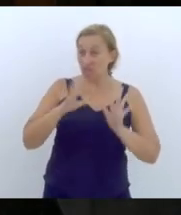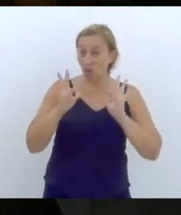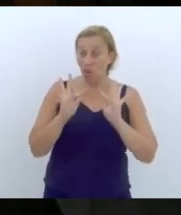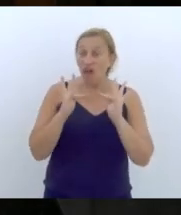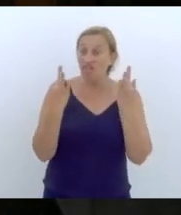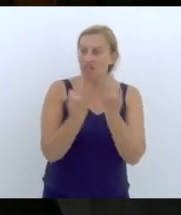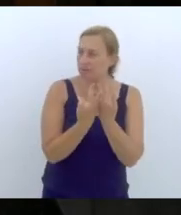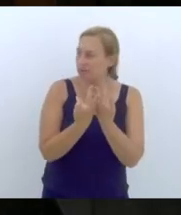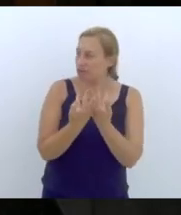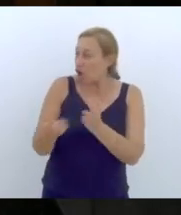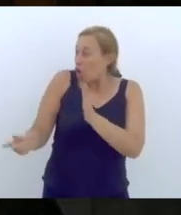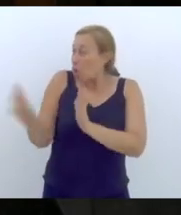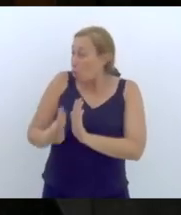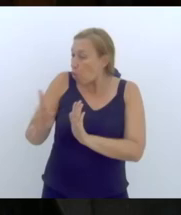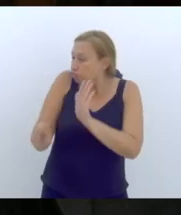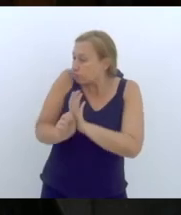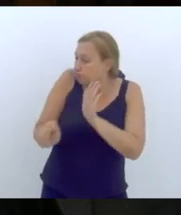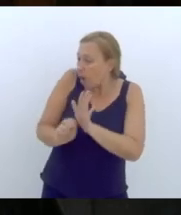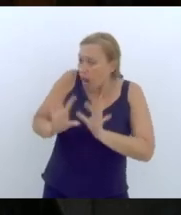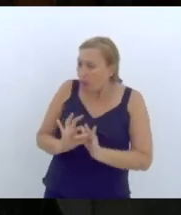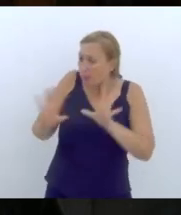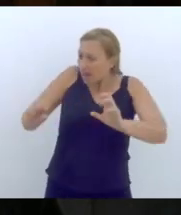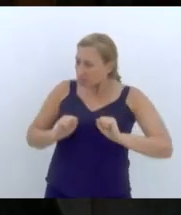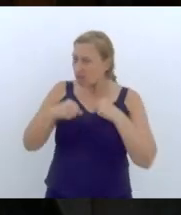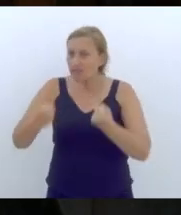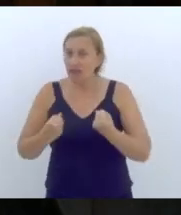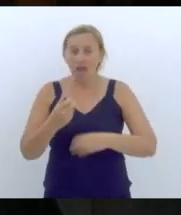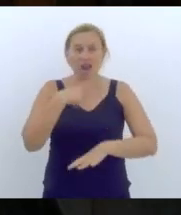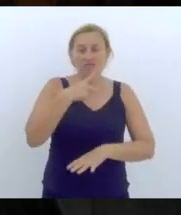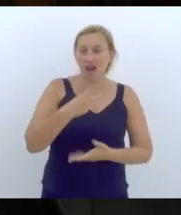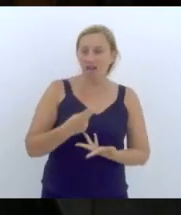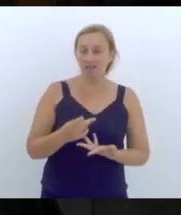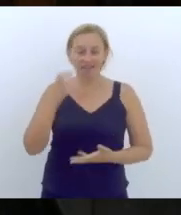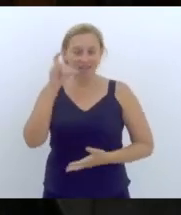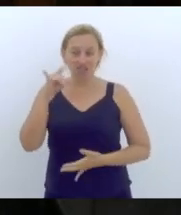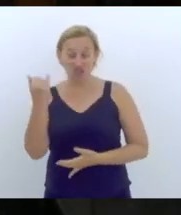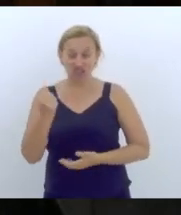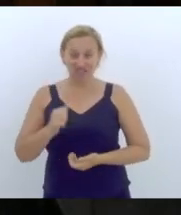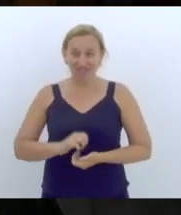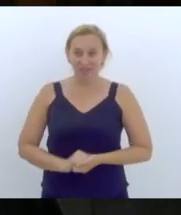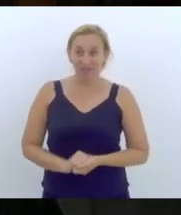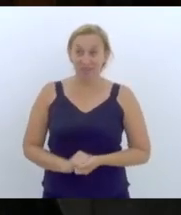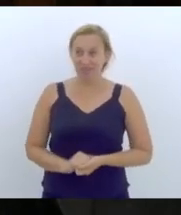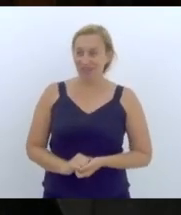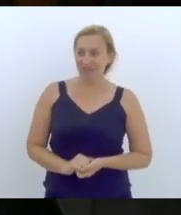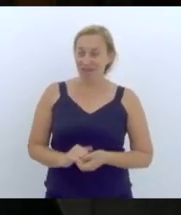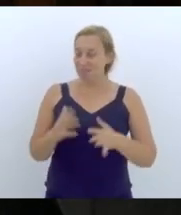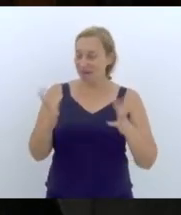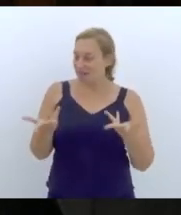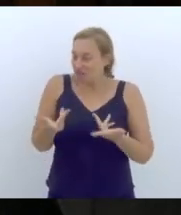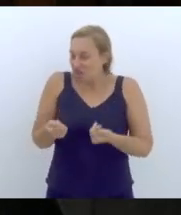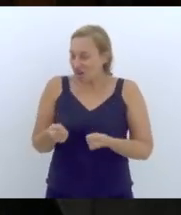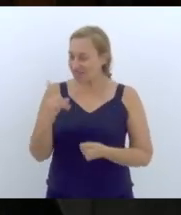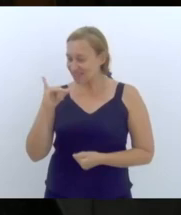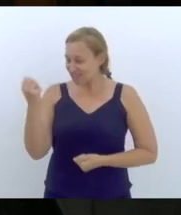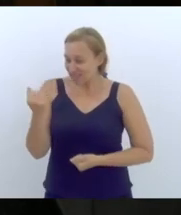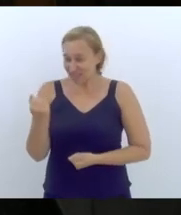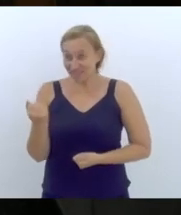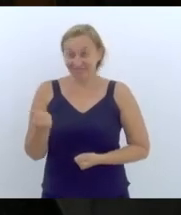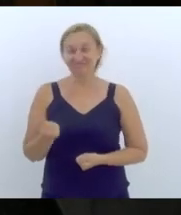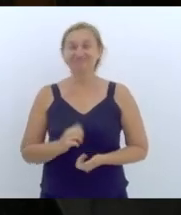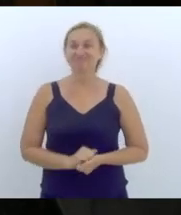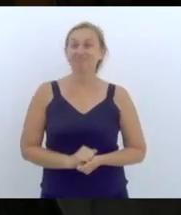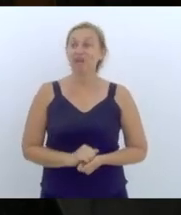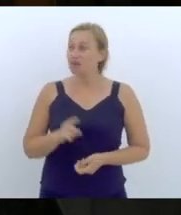por drogas, defender a liberação das drogas. Ela começa assim, a Cidinha Campos. Saudosa Cidinha Campos aqui nesse plenário.